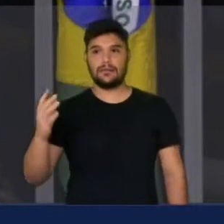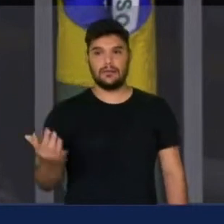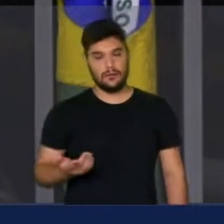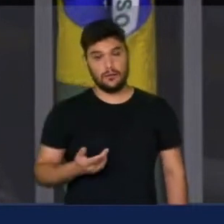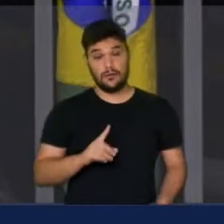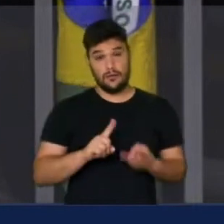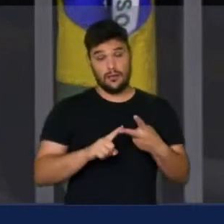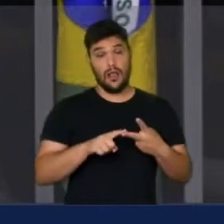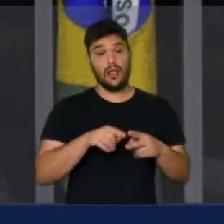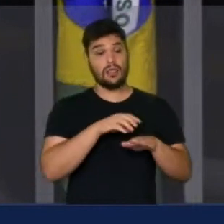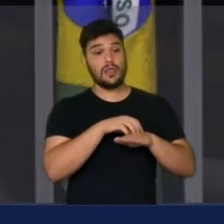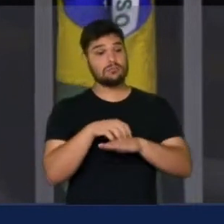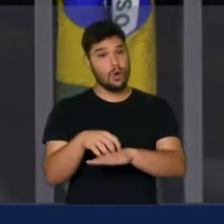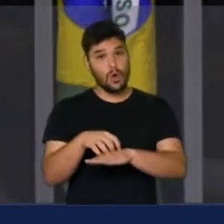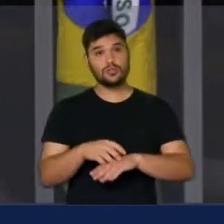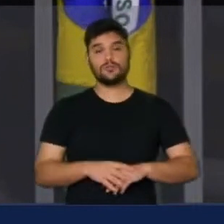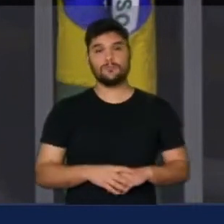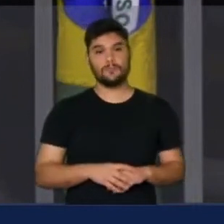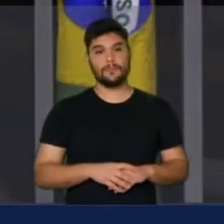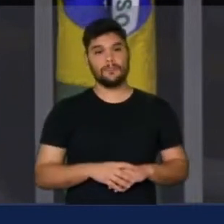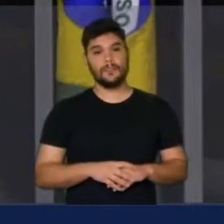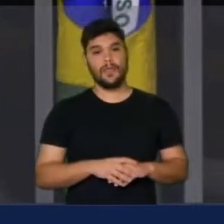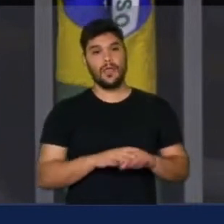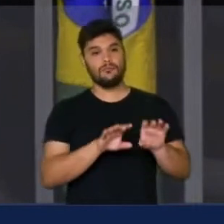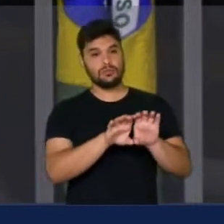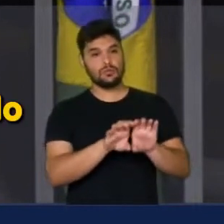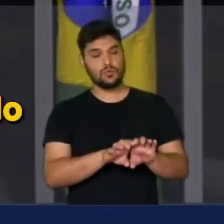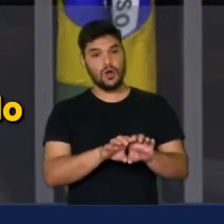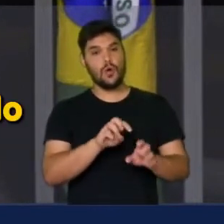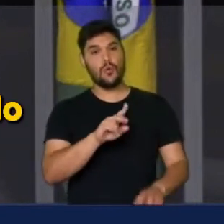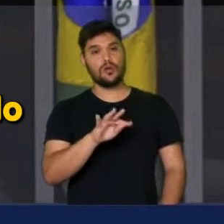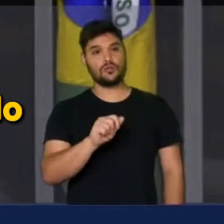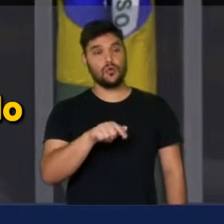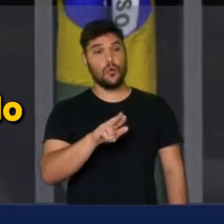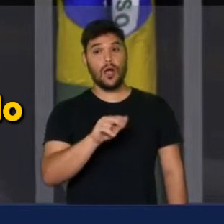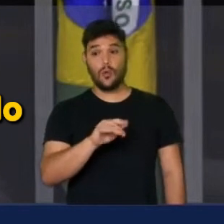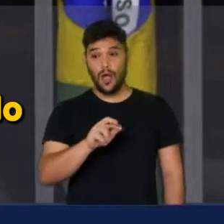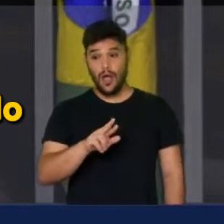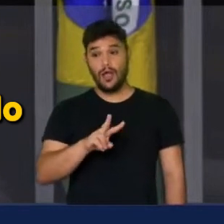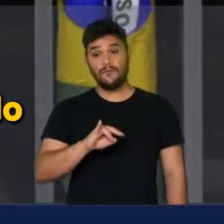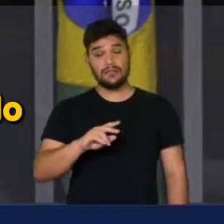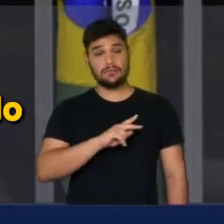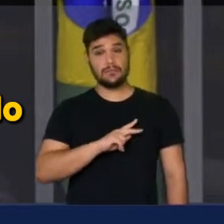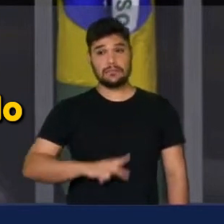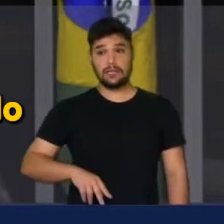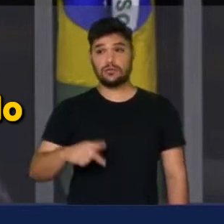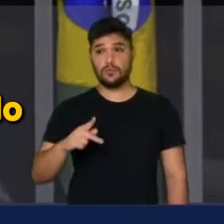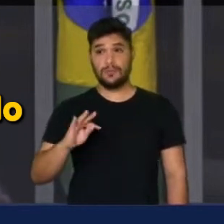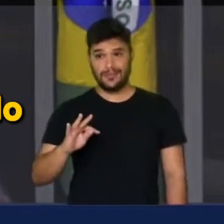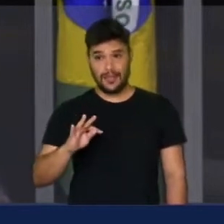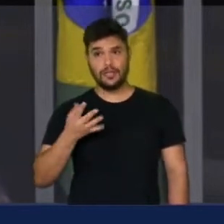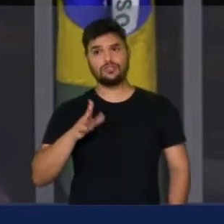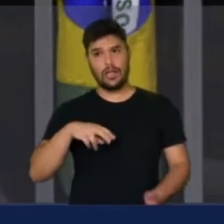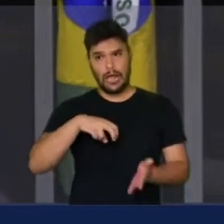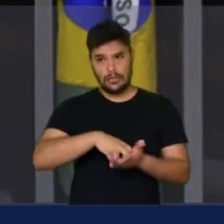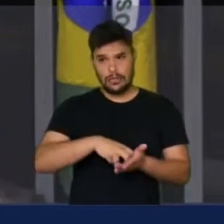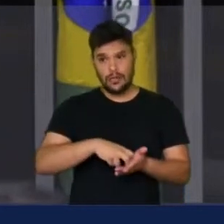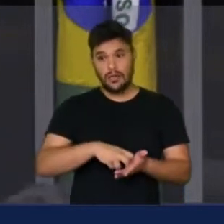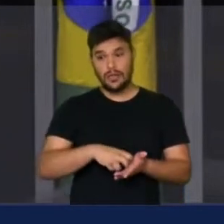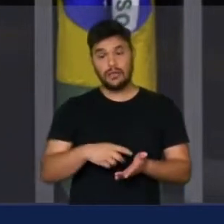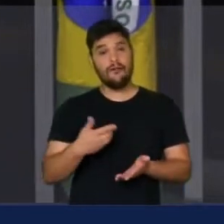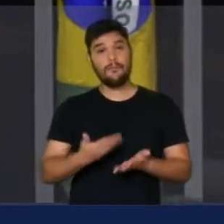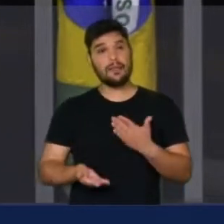Transportes. Infraestrutura é o Washington Quaquá, vice-presidente do PT, que já foi condenado a ficar inelegível.